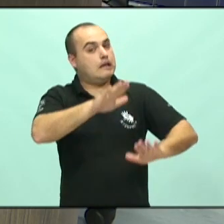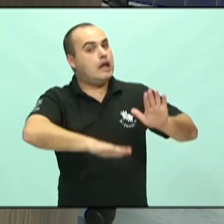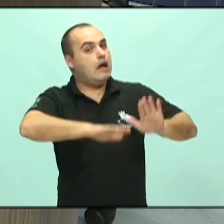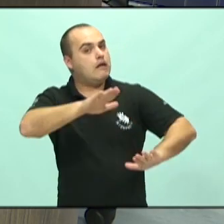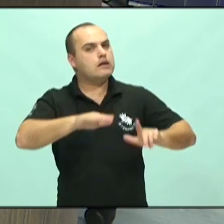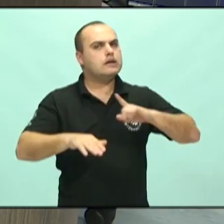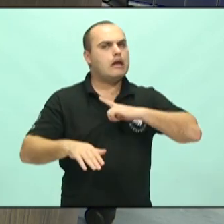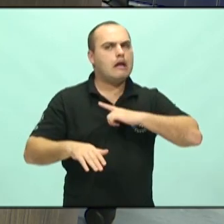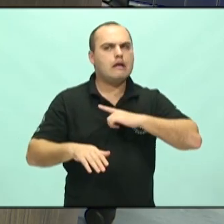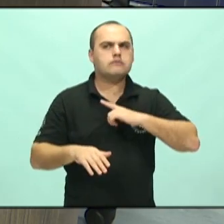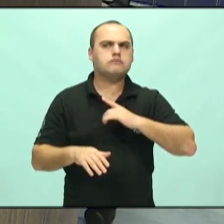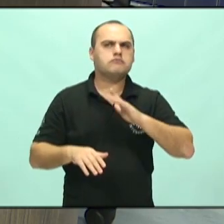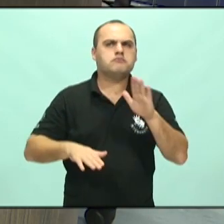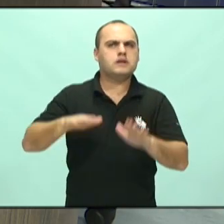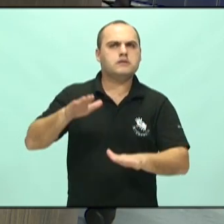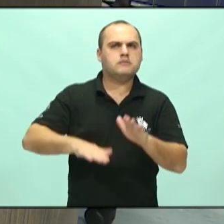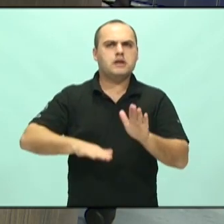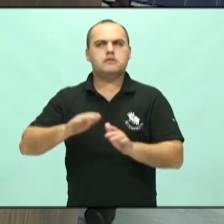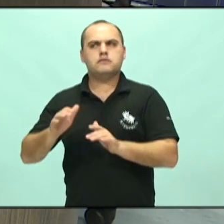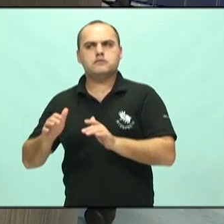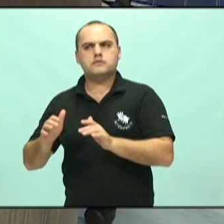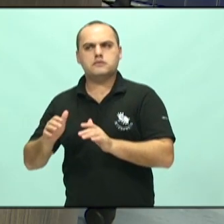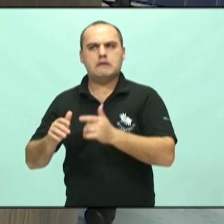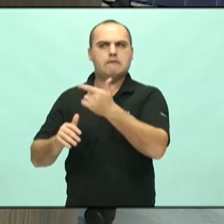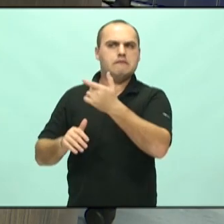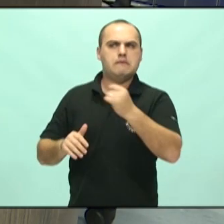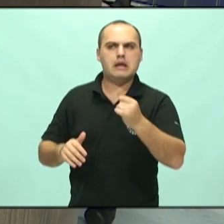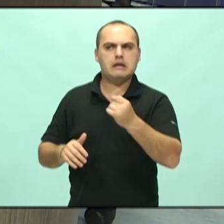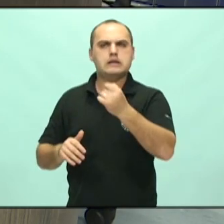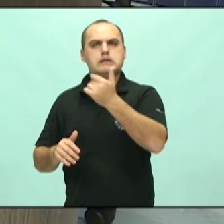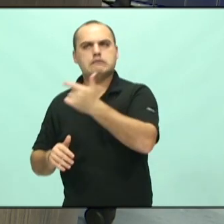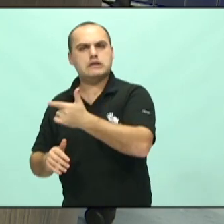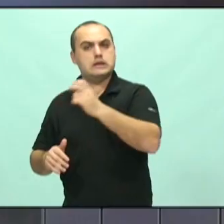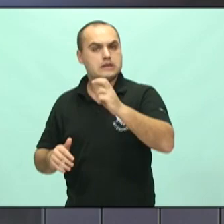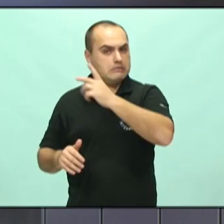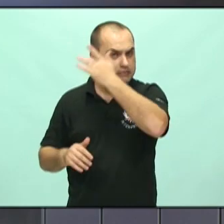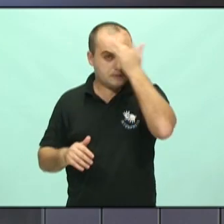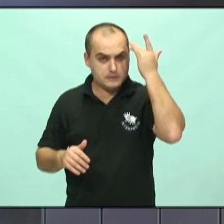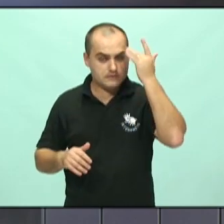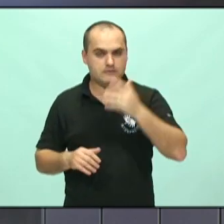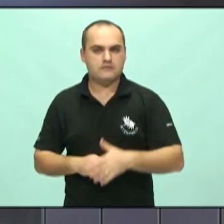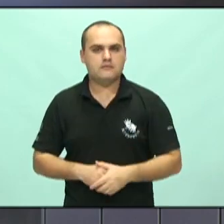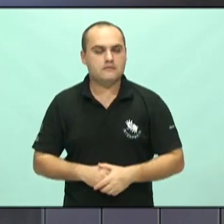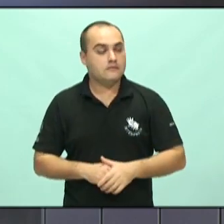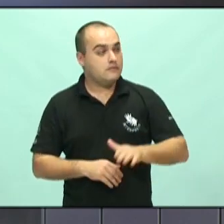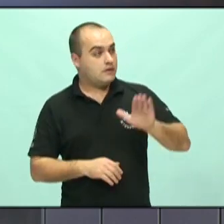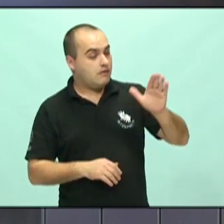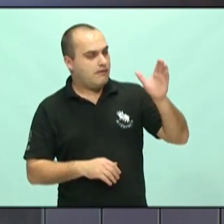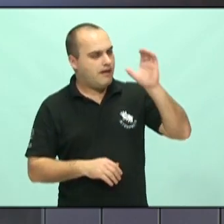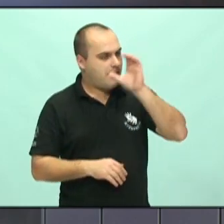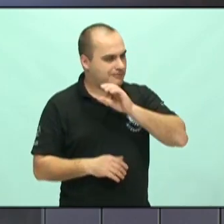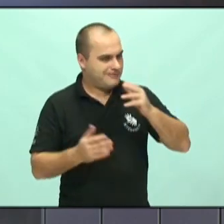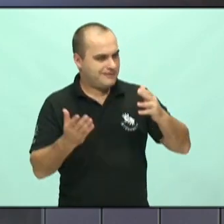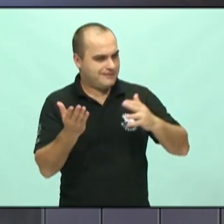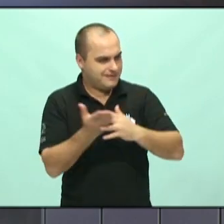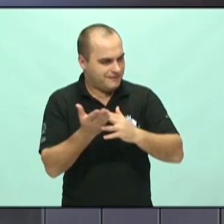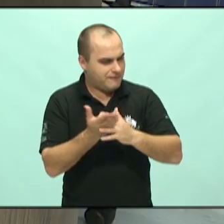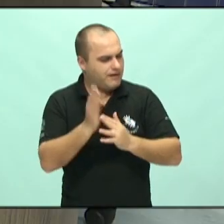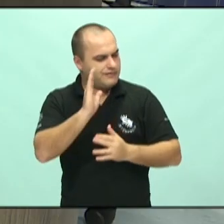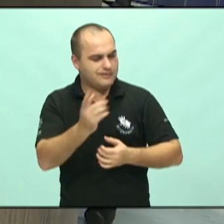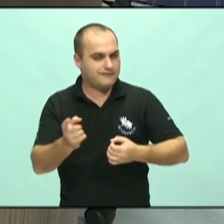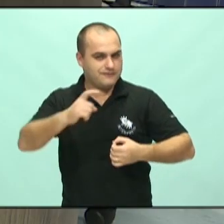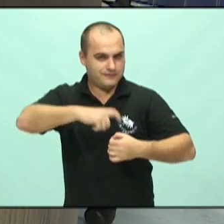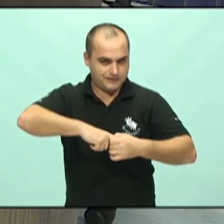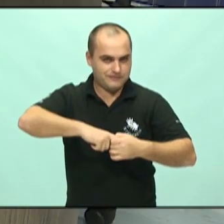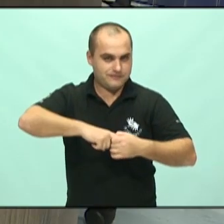nosso entorno sempre umas 20, 25 pessoas, assim. Bom, nós vamos chamar um rápido intervalo, já já a gente volta e a gente até